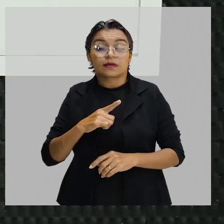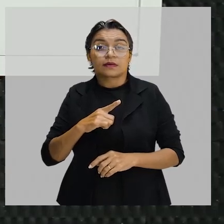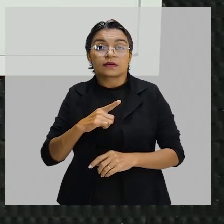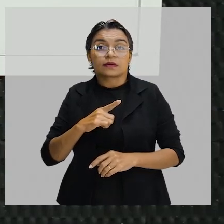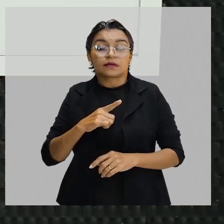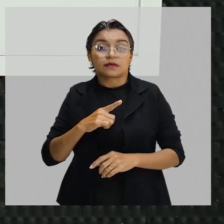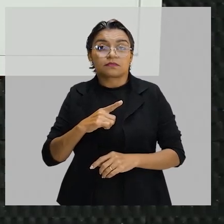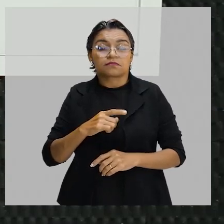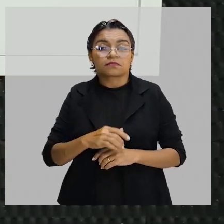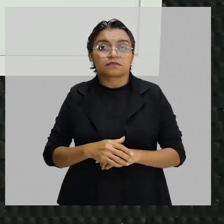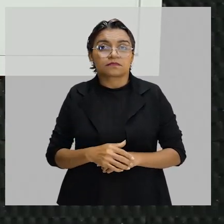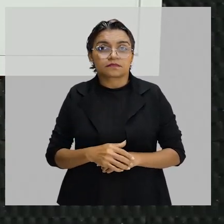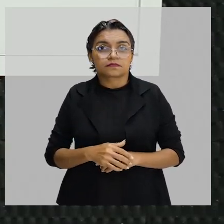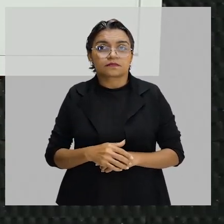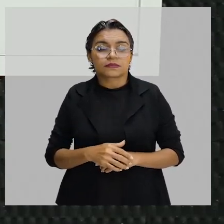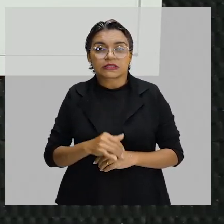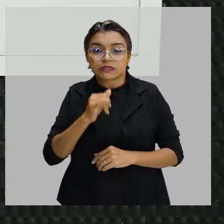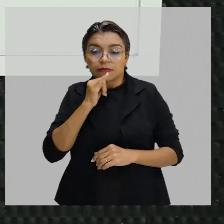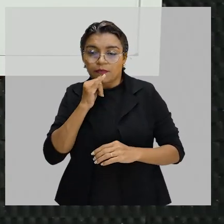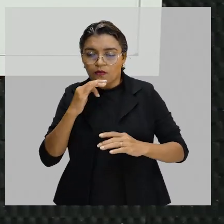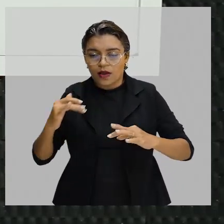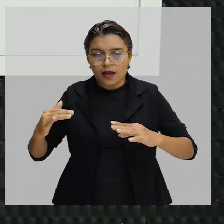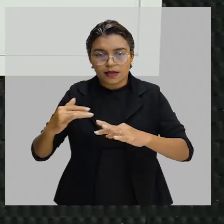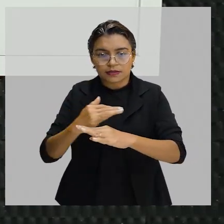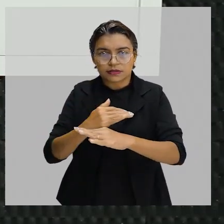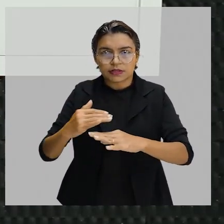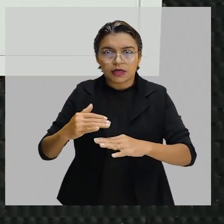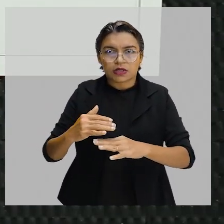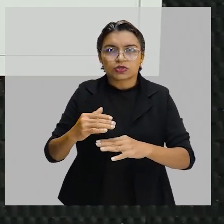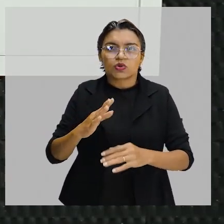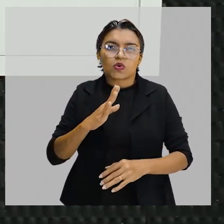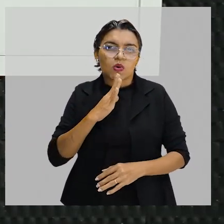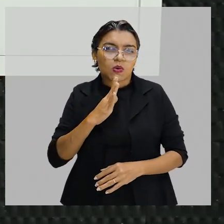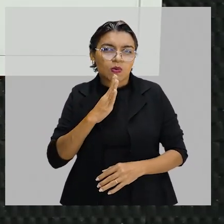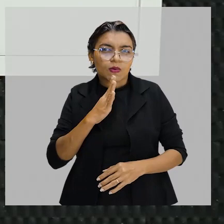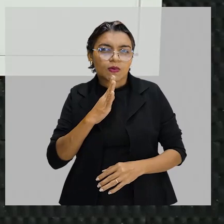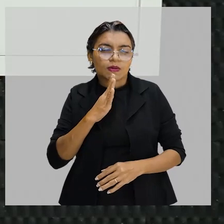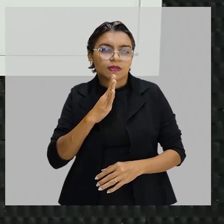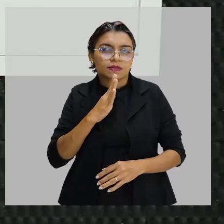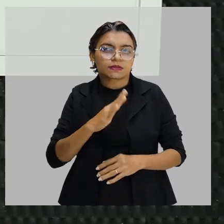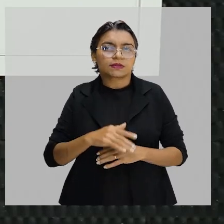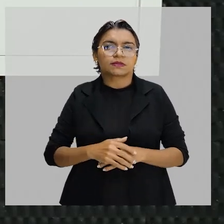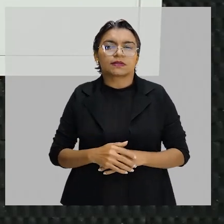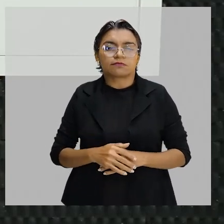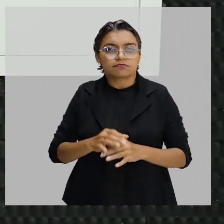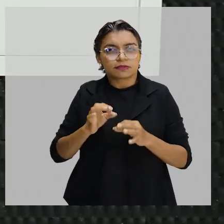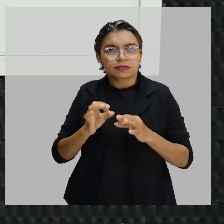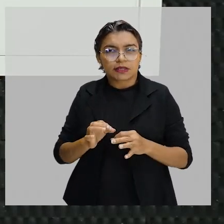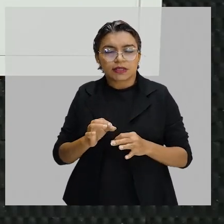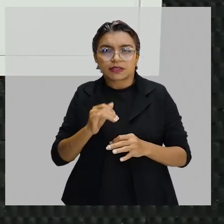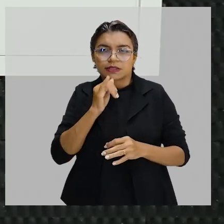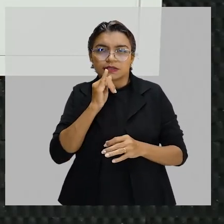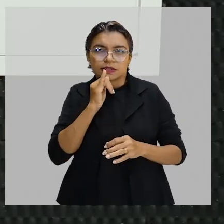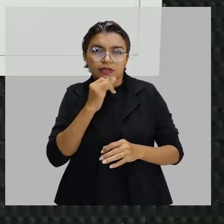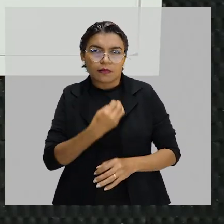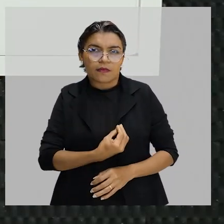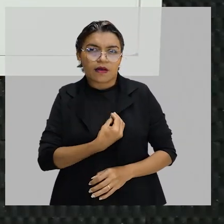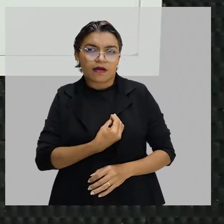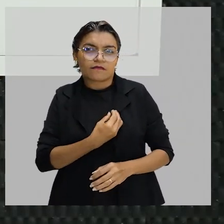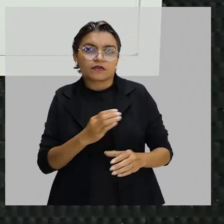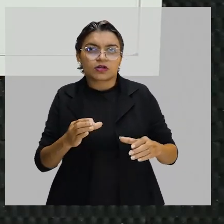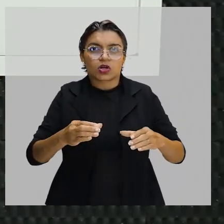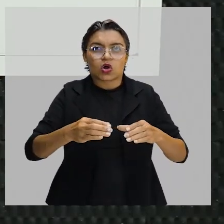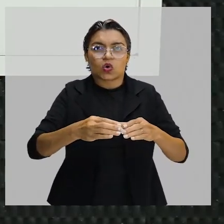tá, dos próprios caminhos da cidade, daquilo que nós consideramos como elementos da vida coletiva,